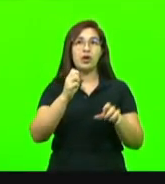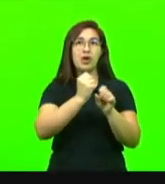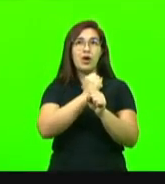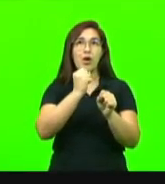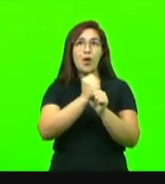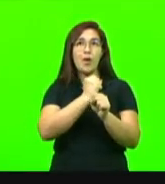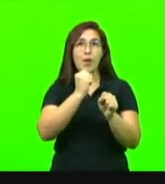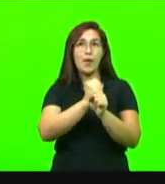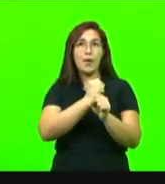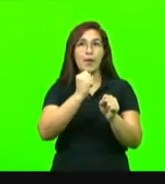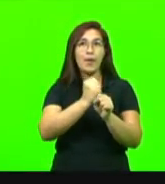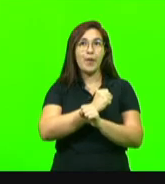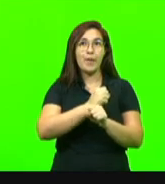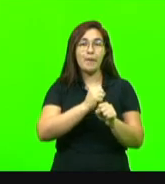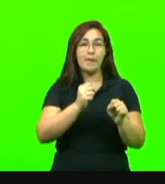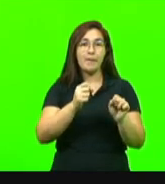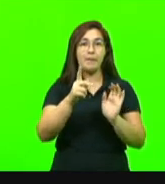uma obra do Plano Mil.